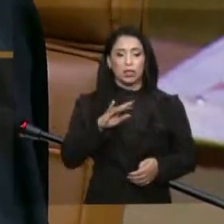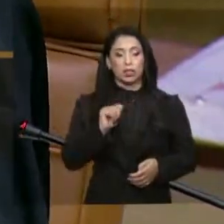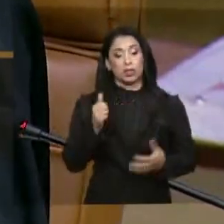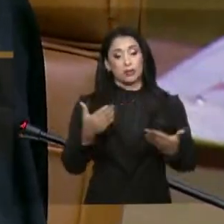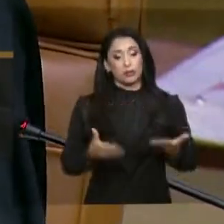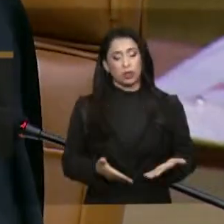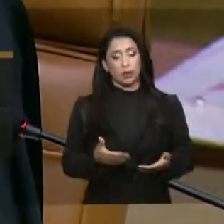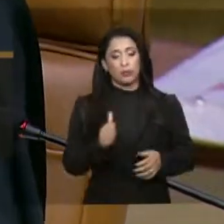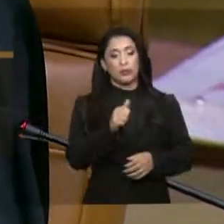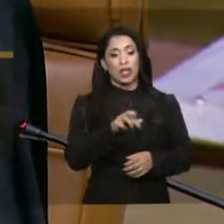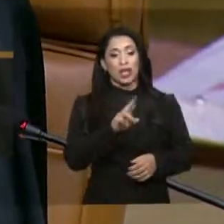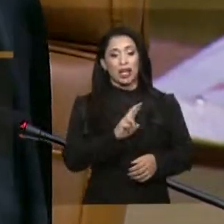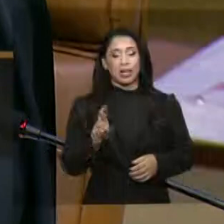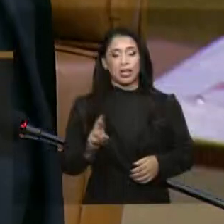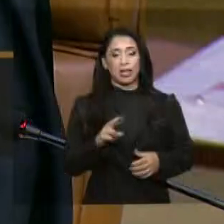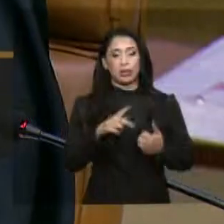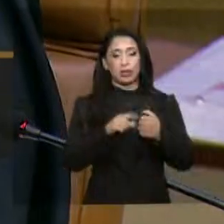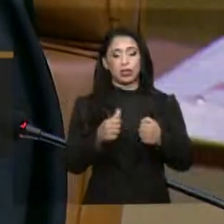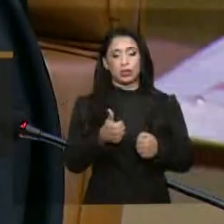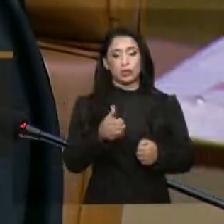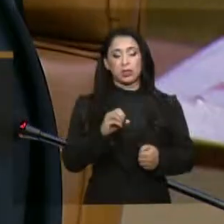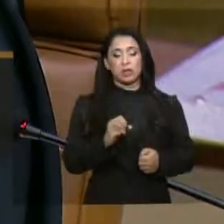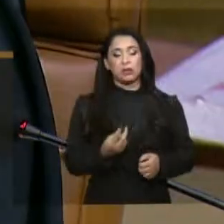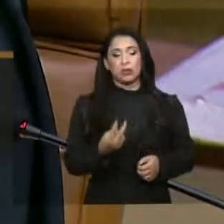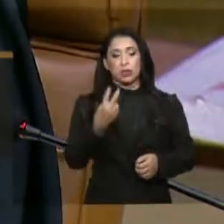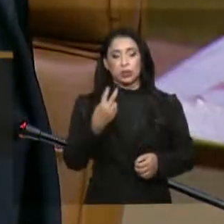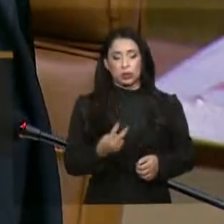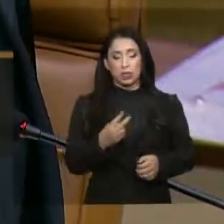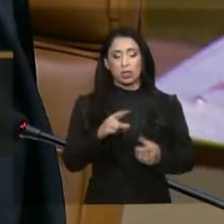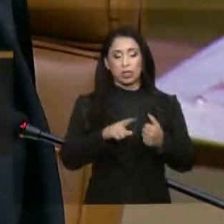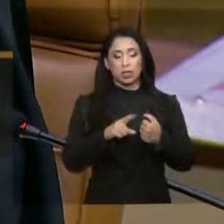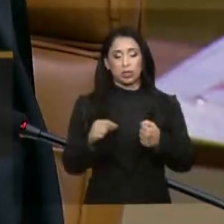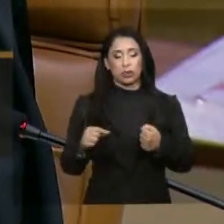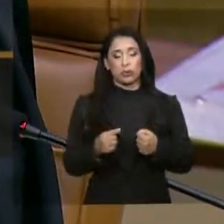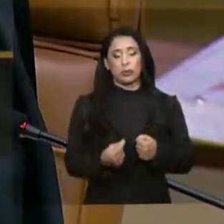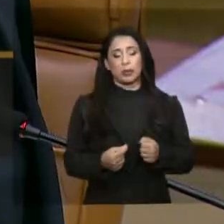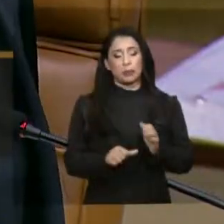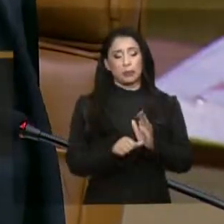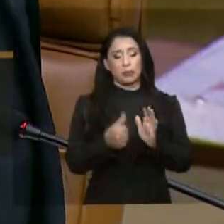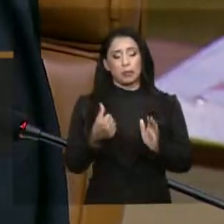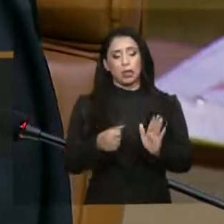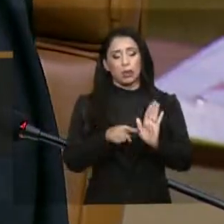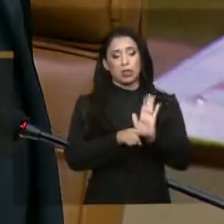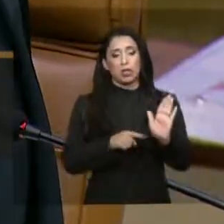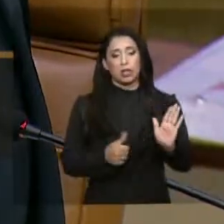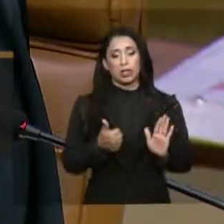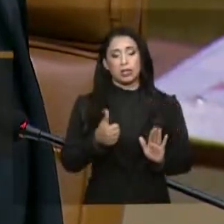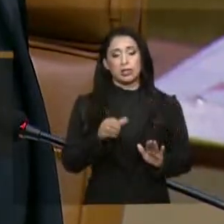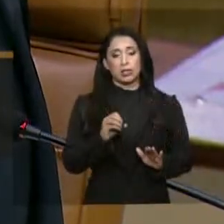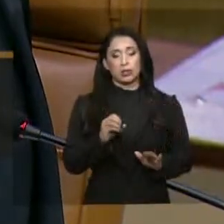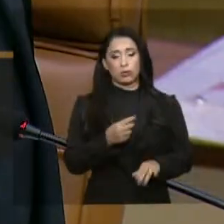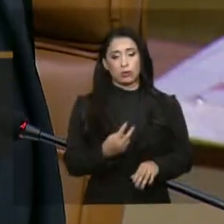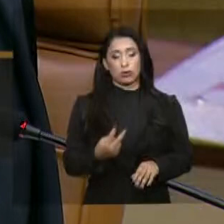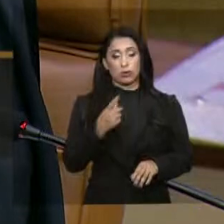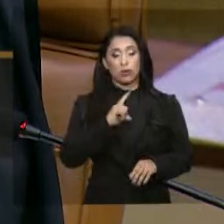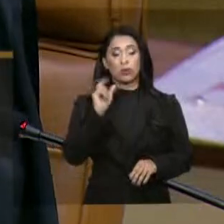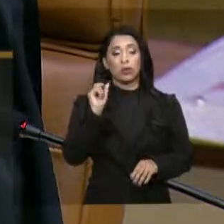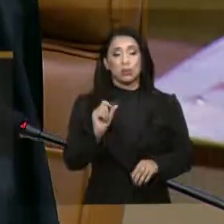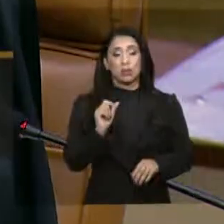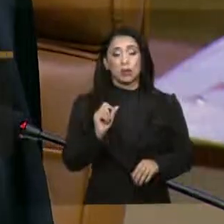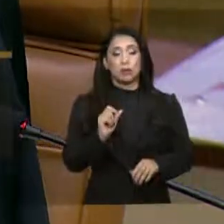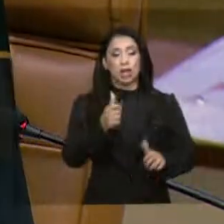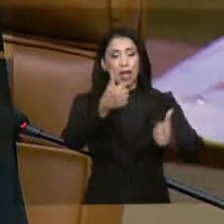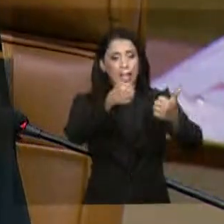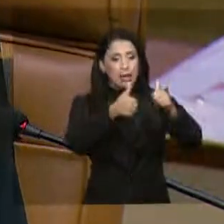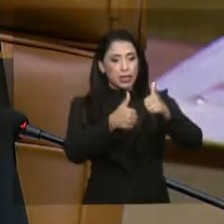rescisória, nos termos do artigo 102, inciso 1º, a linha J, cabe ao Supremo Tribunal Federal a revisão